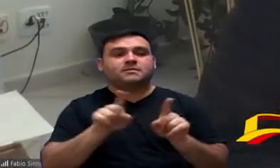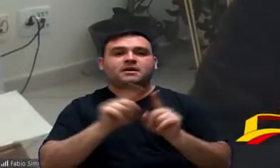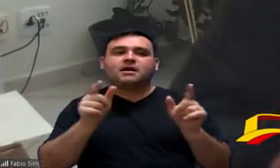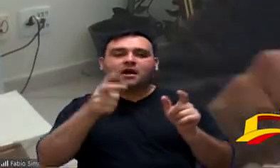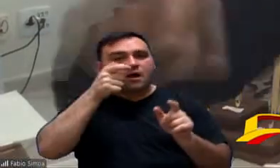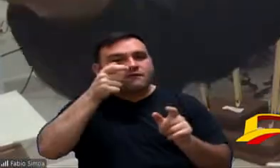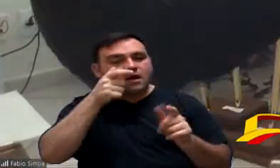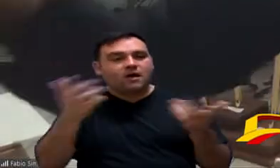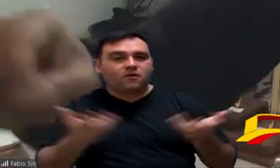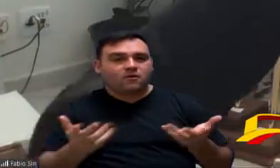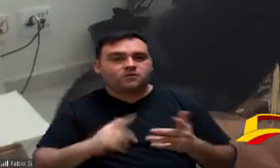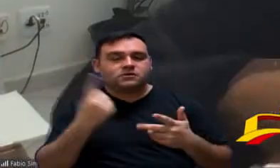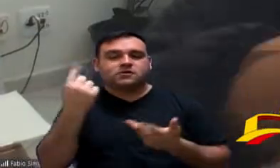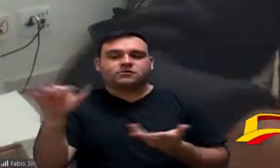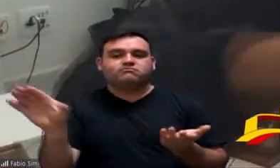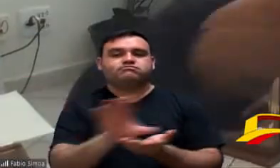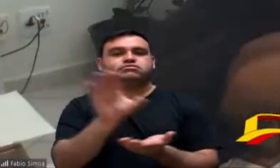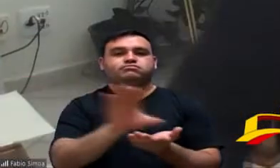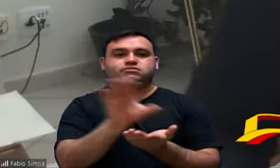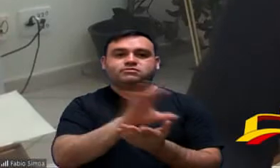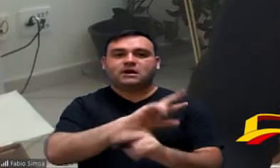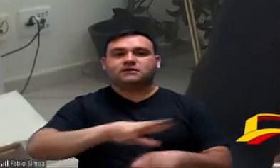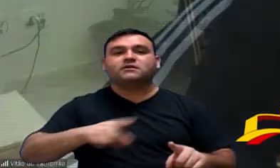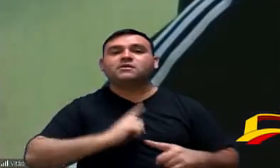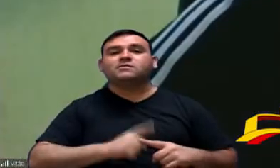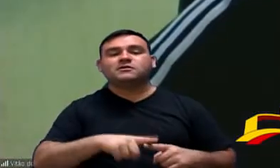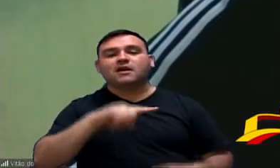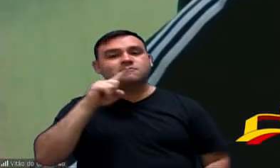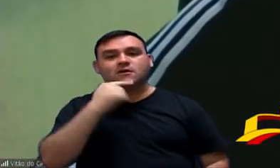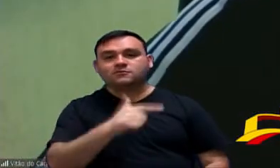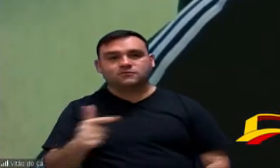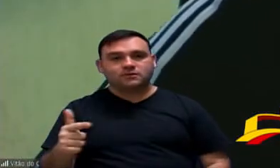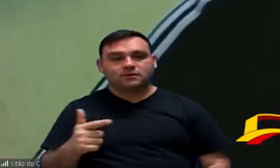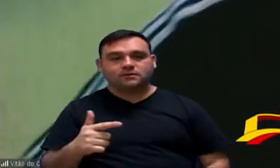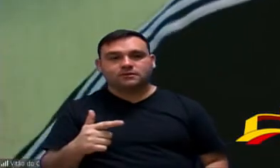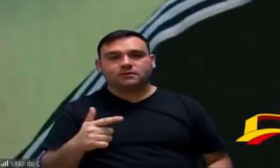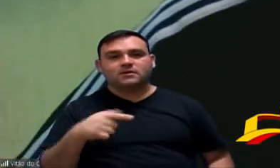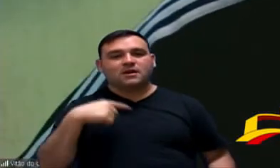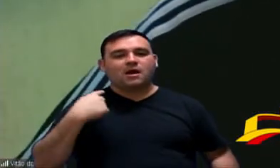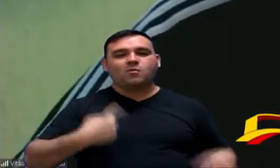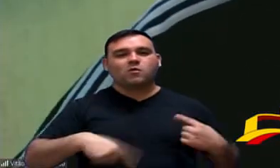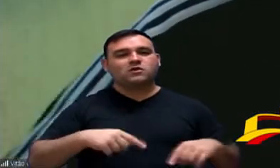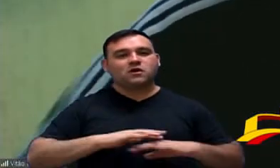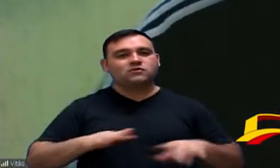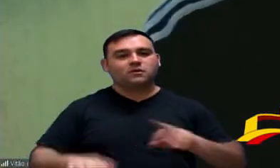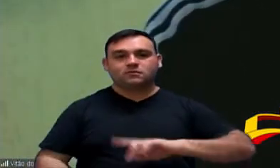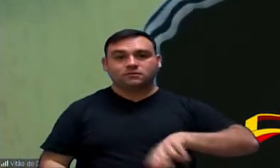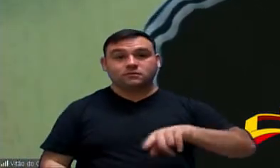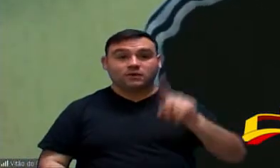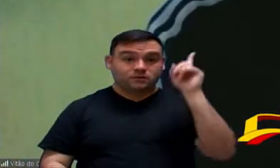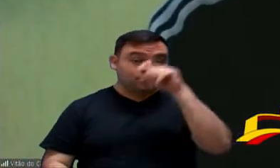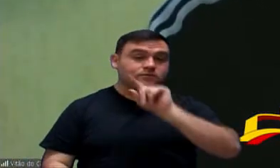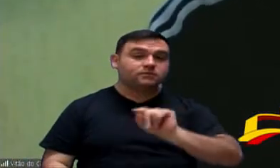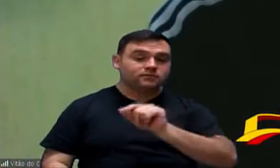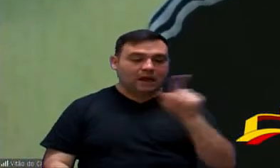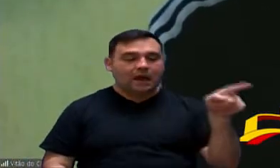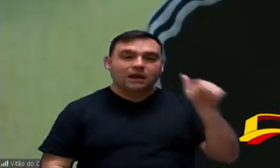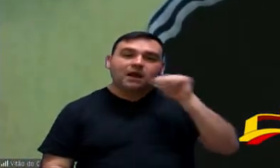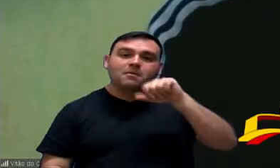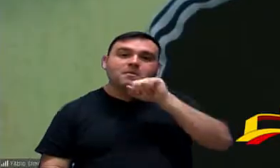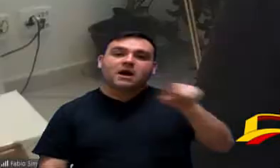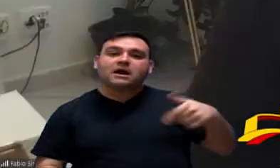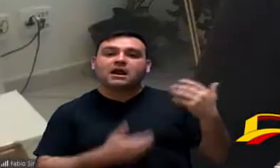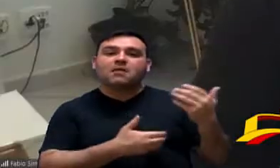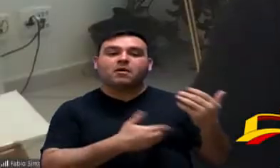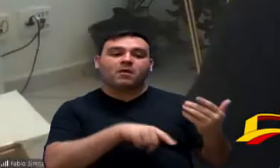olho, né, nessas emendas, nessas questões que não saem. Você falou, não, Simão, não só a política, o mais difícil é para a mãe que perdeu esse filho.